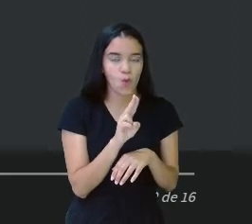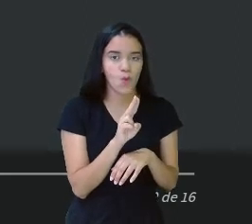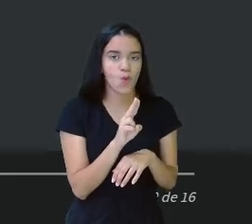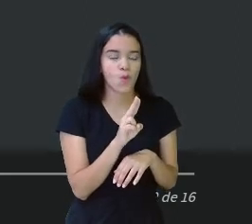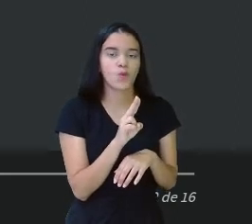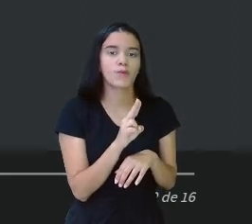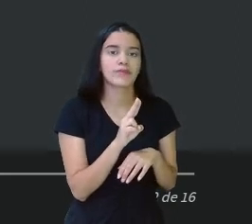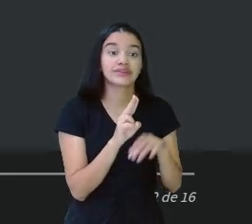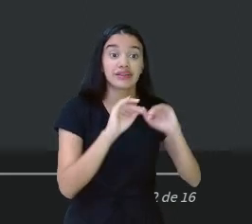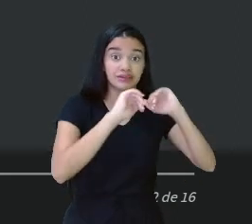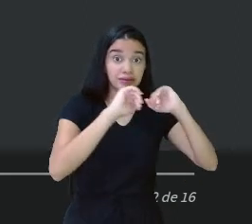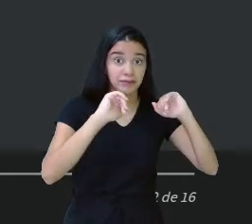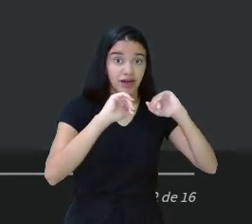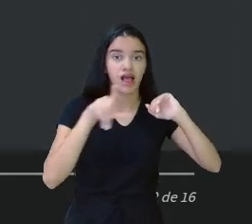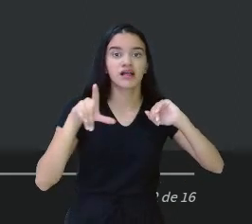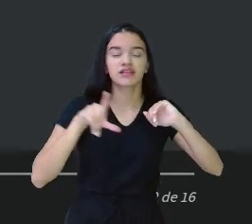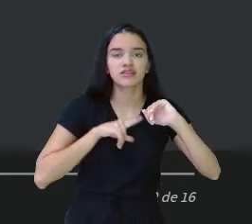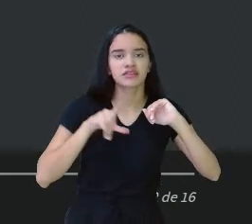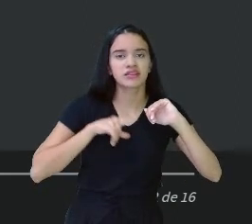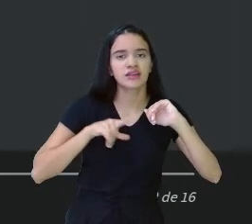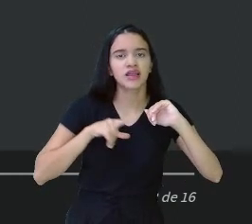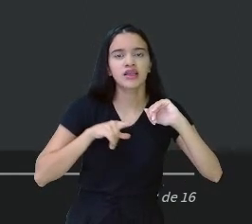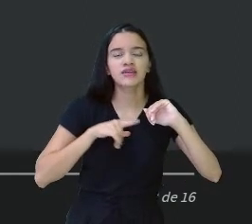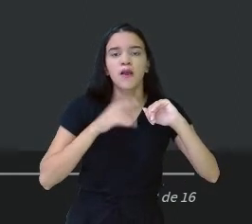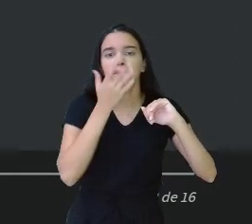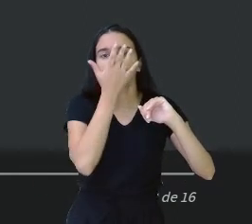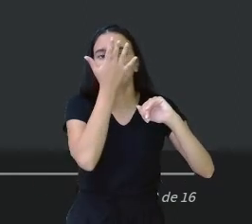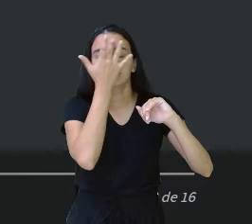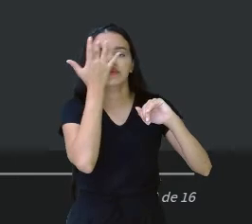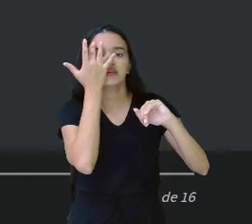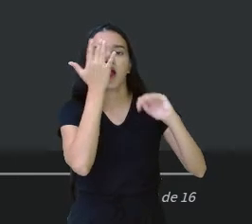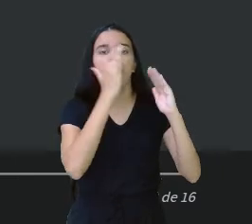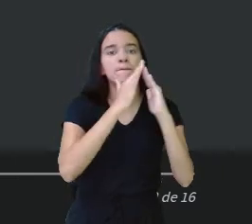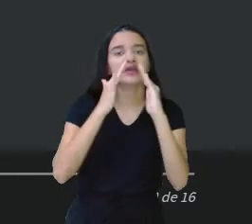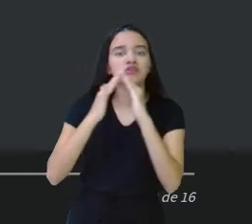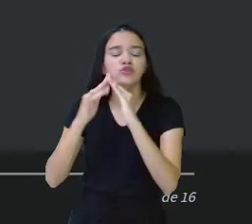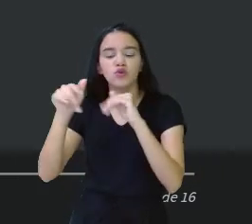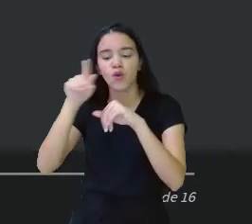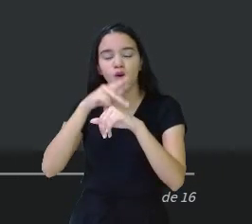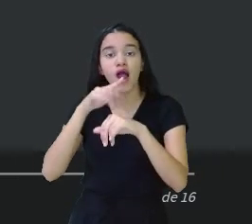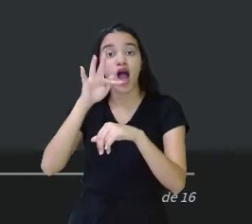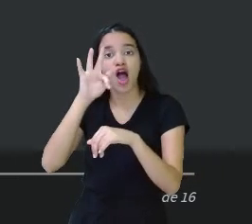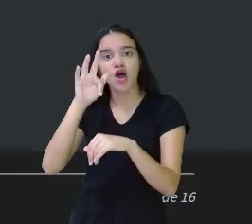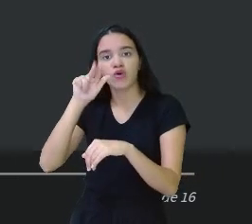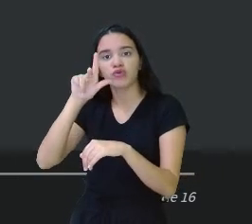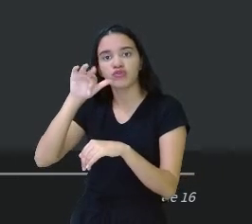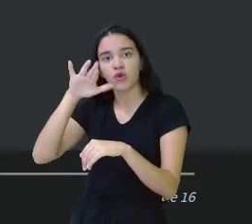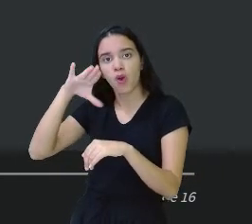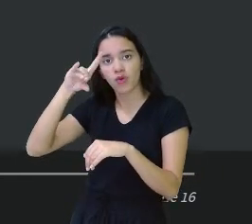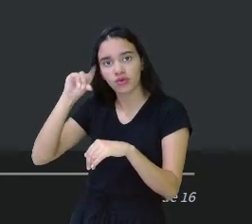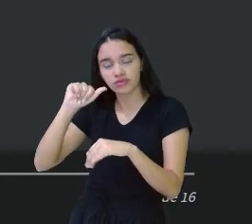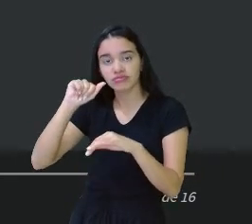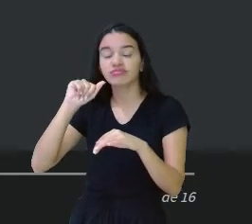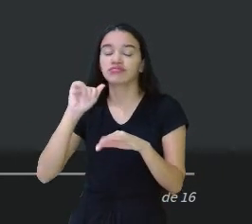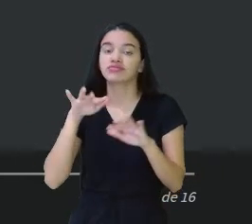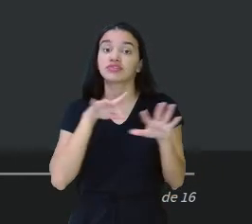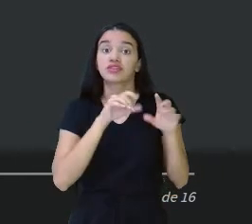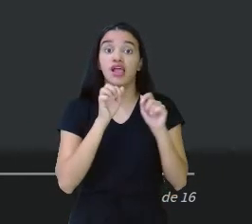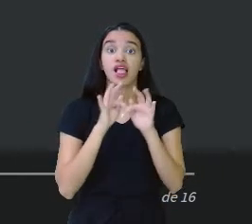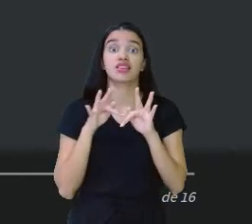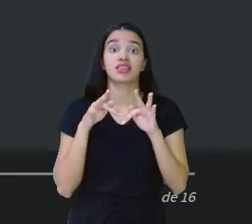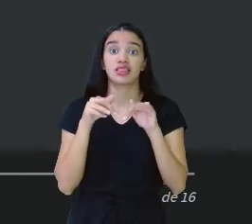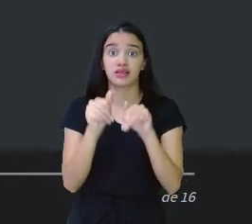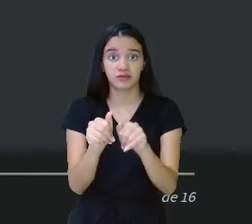está separado, tem deixado moradores e autoridades em alerta na Flórida. Terminou uma frase, ponto